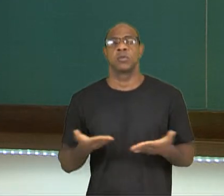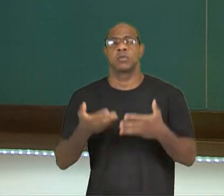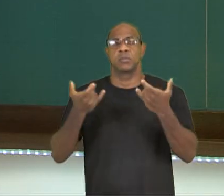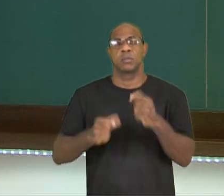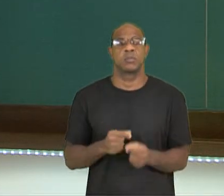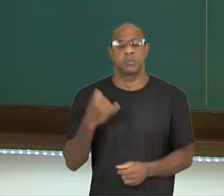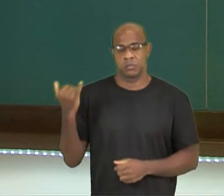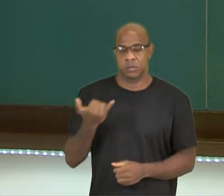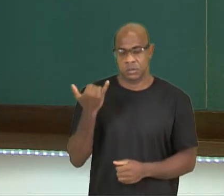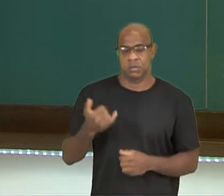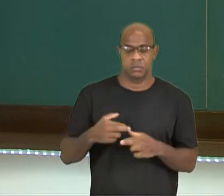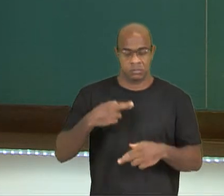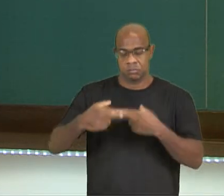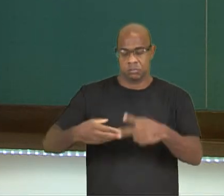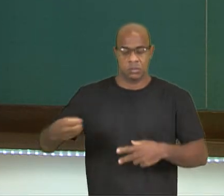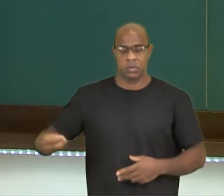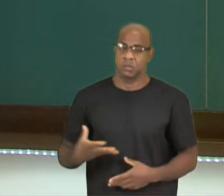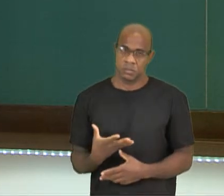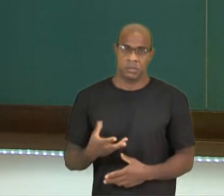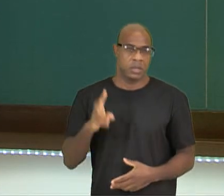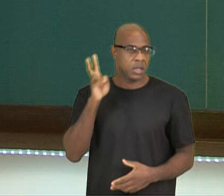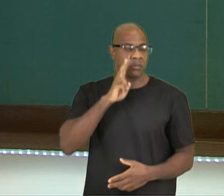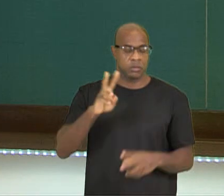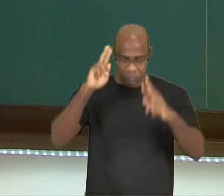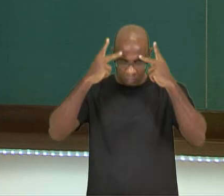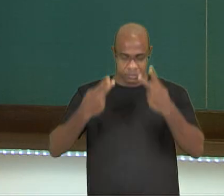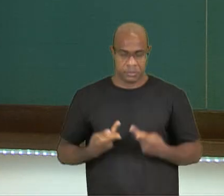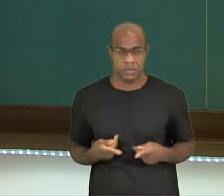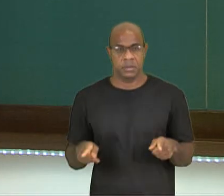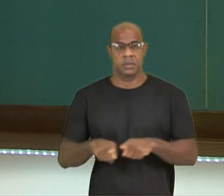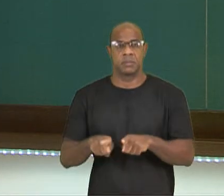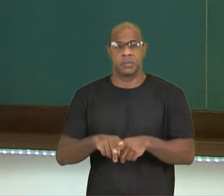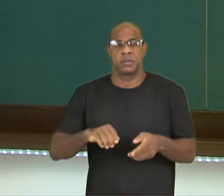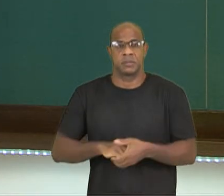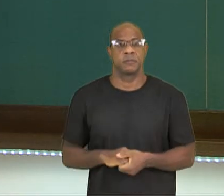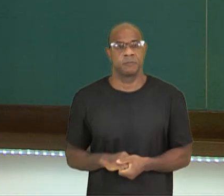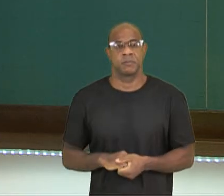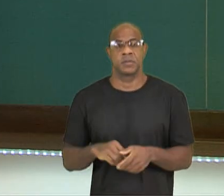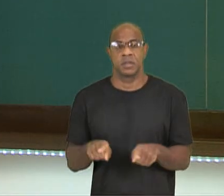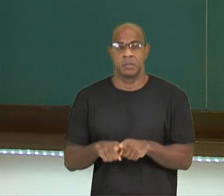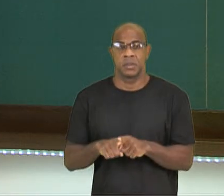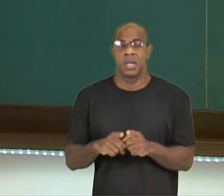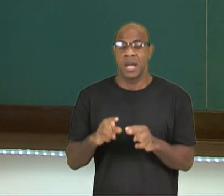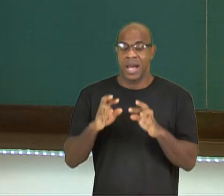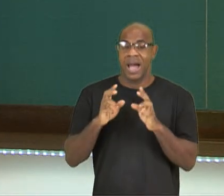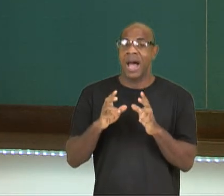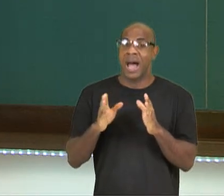Católica e seus papas. Espero que você tenha gostado e até a próxima aula, se Deus quiser.